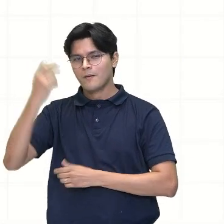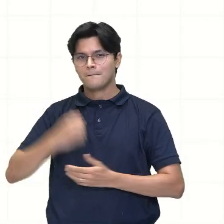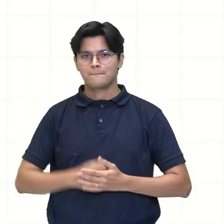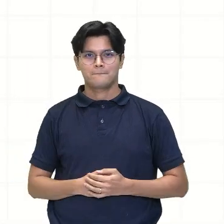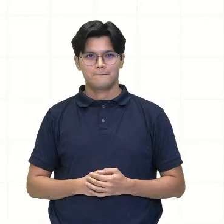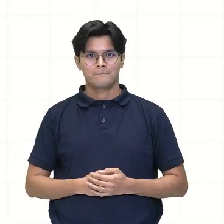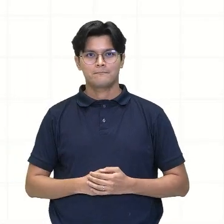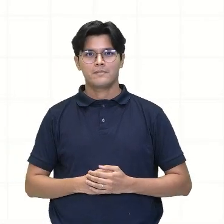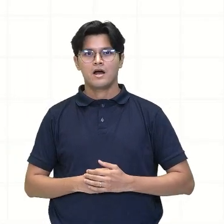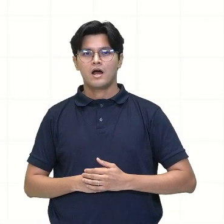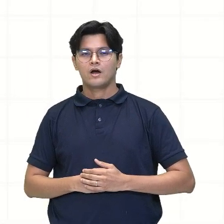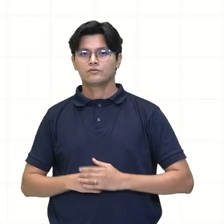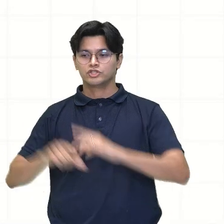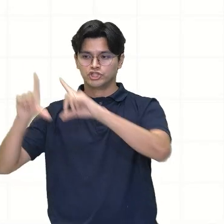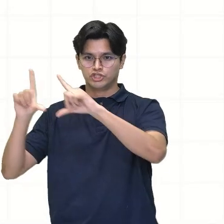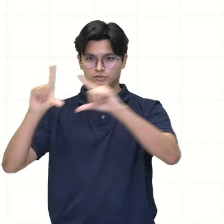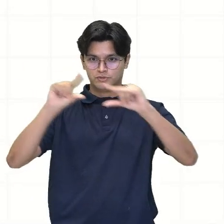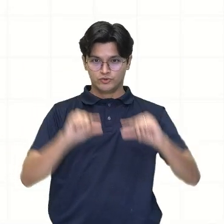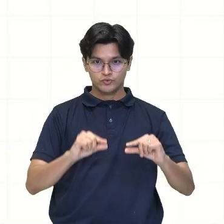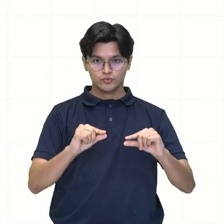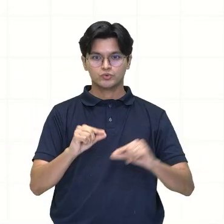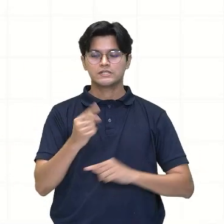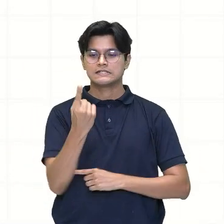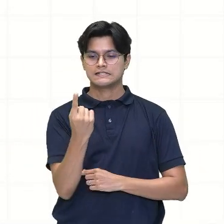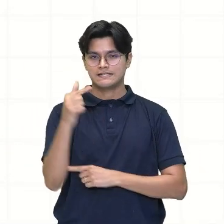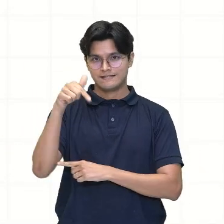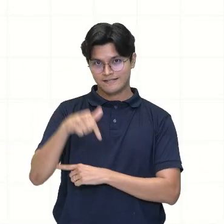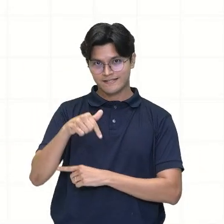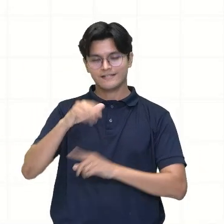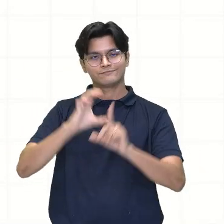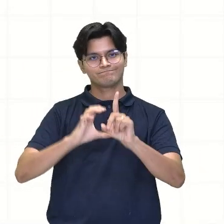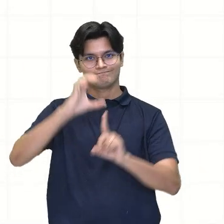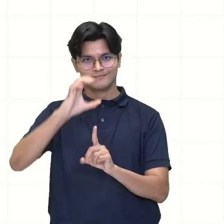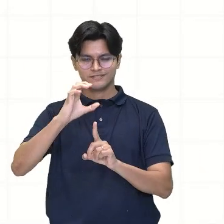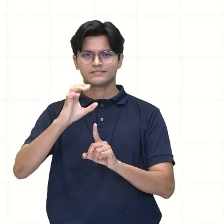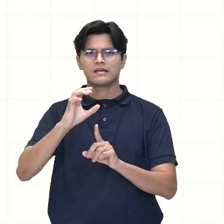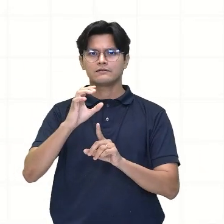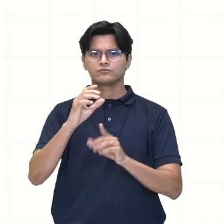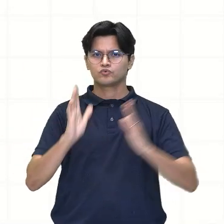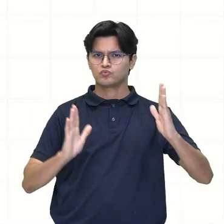graus Celsius em 24 horas. Observe aí, ó.